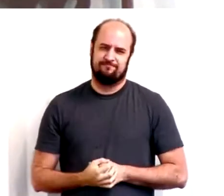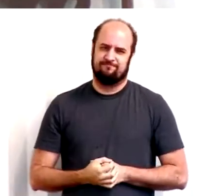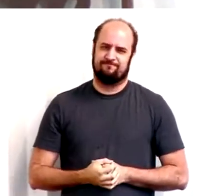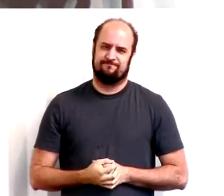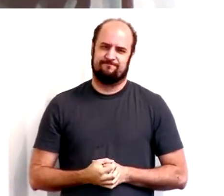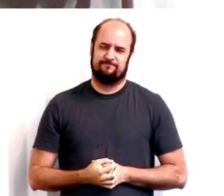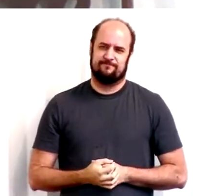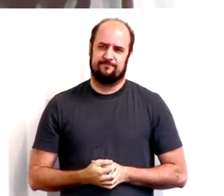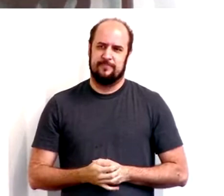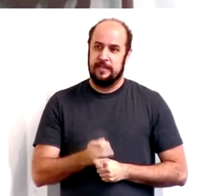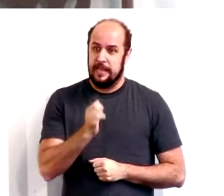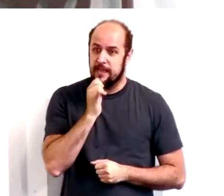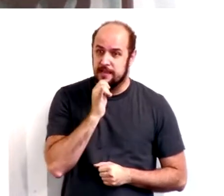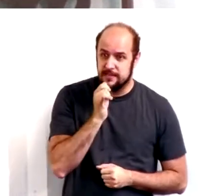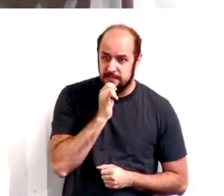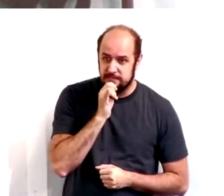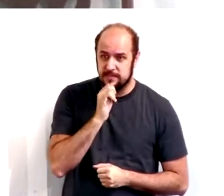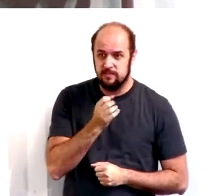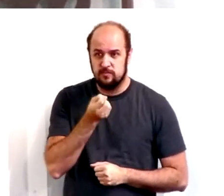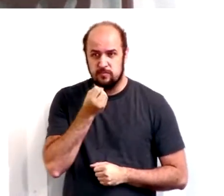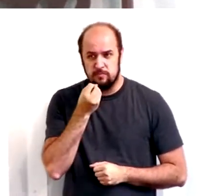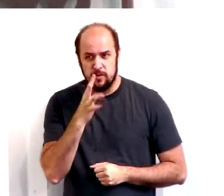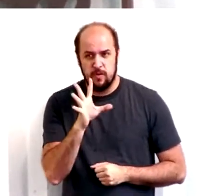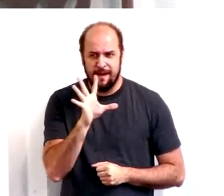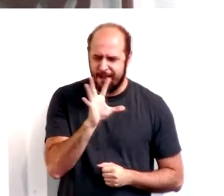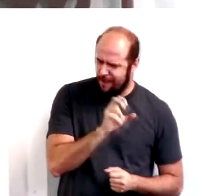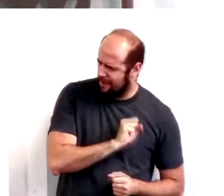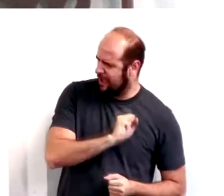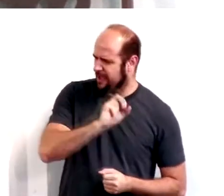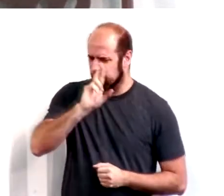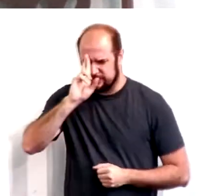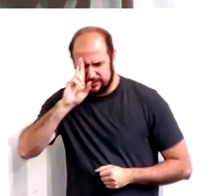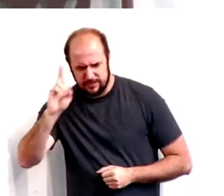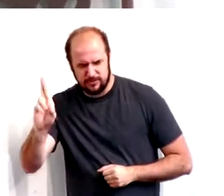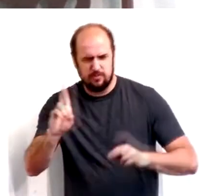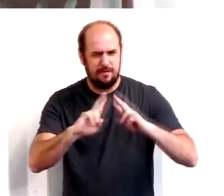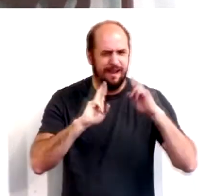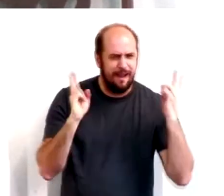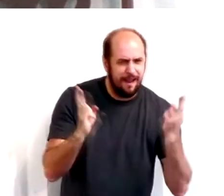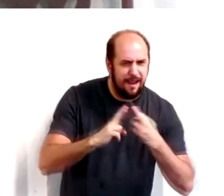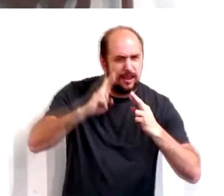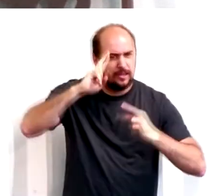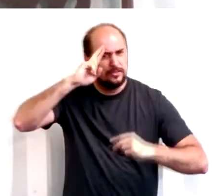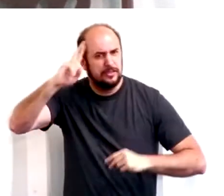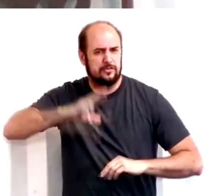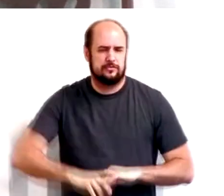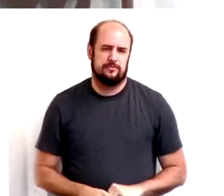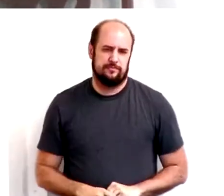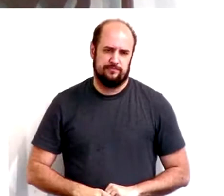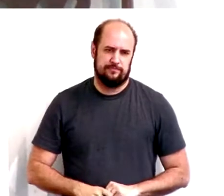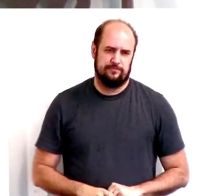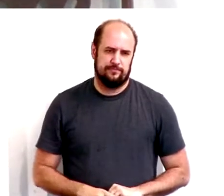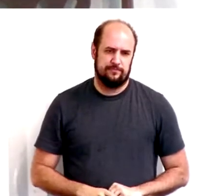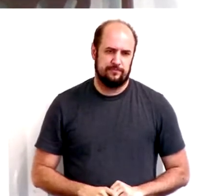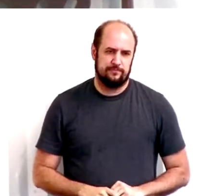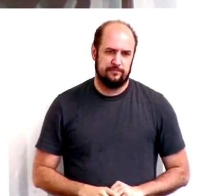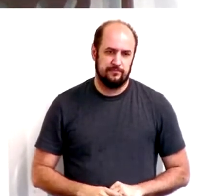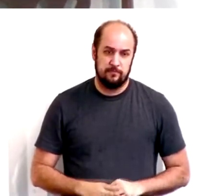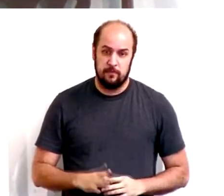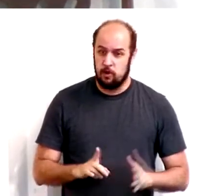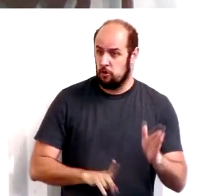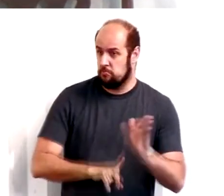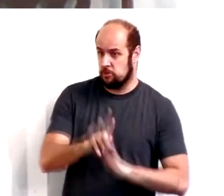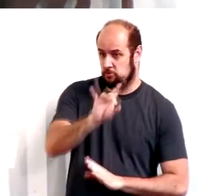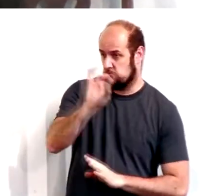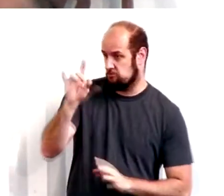bom. Um modelo de alguém que amava o Senhor e o reino do Senhor. Quem você tem escolhido